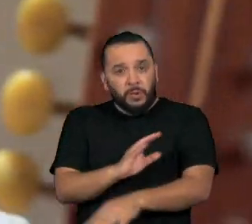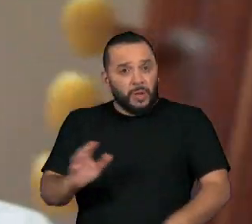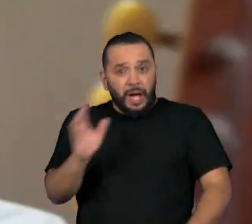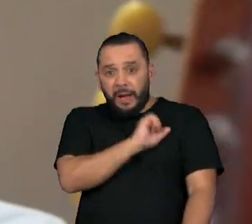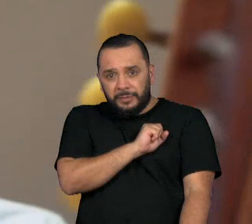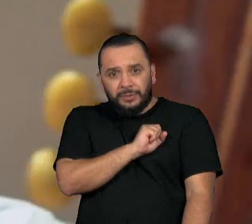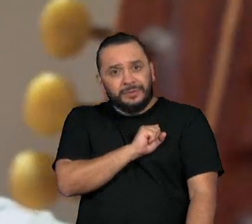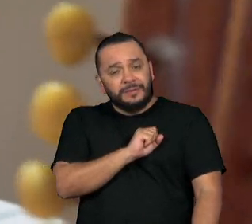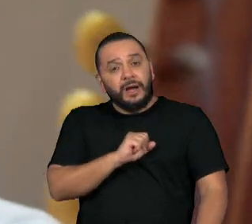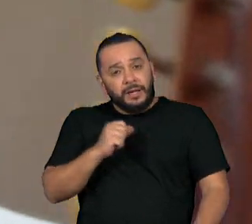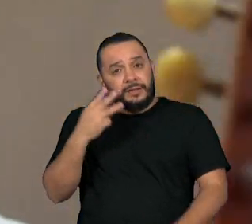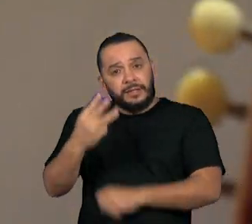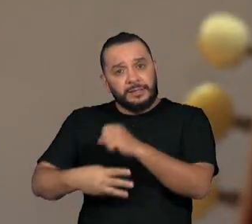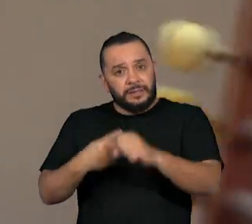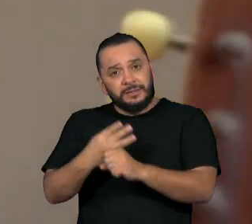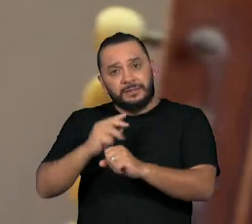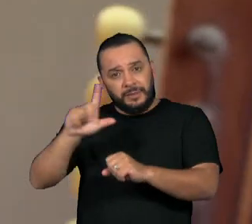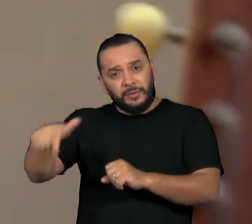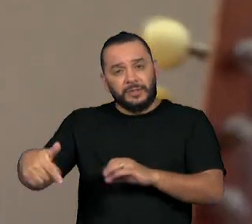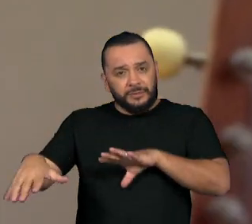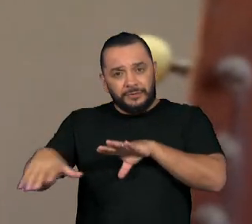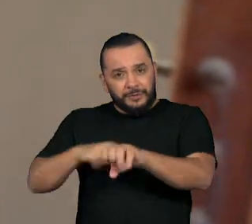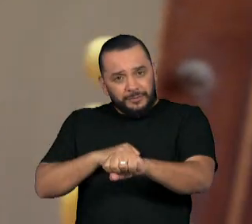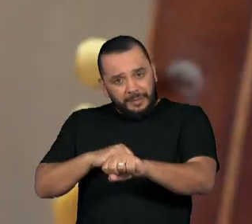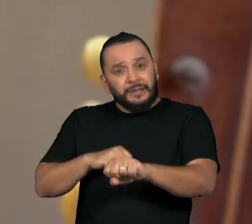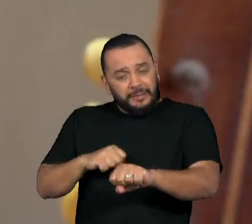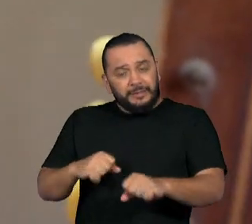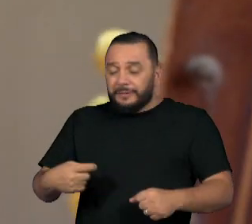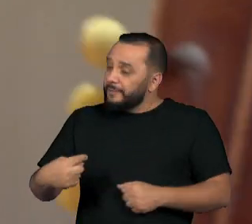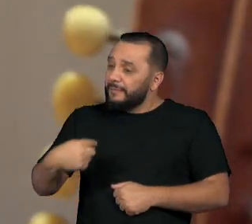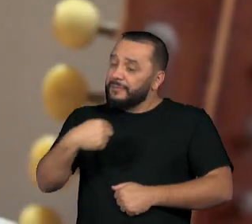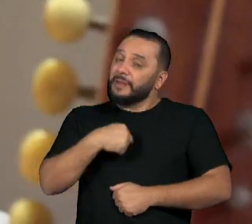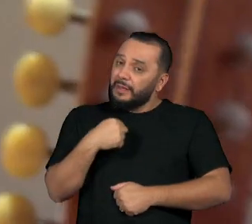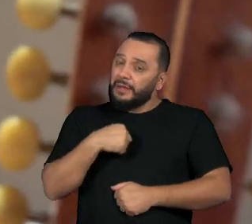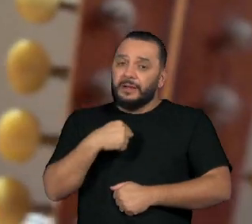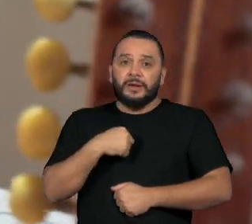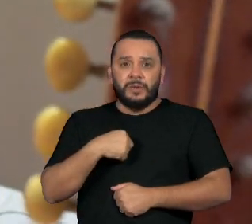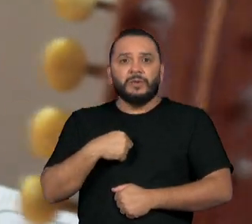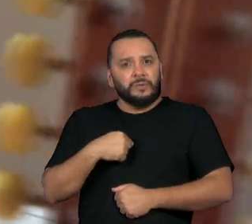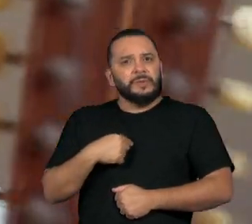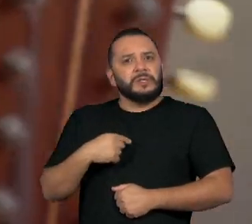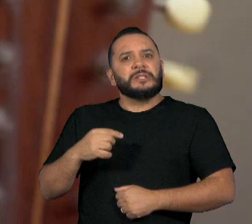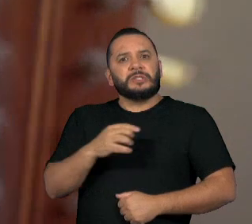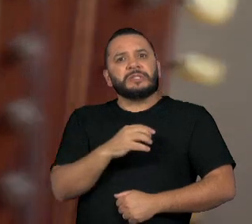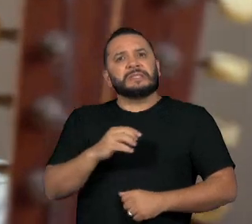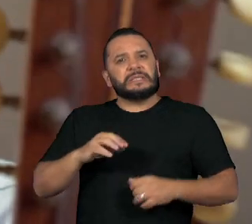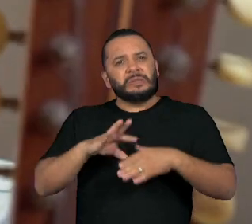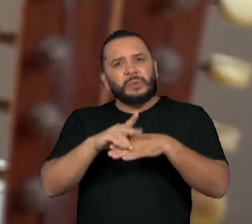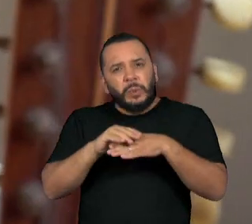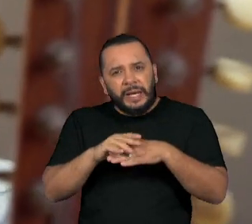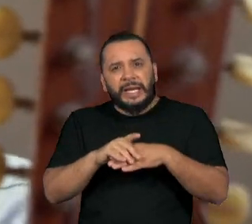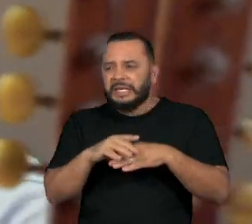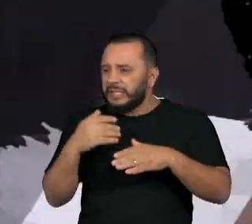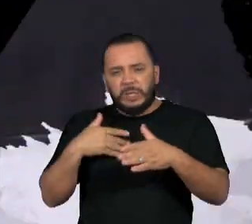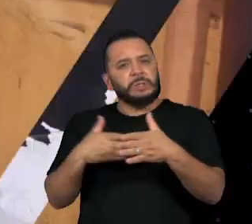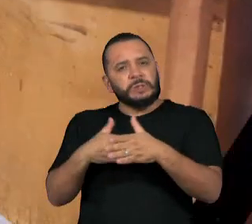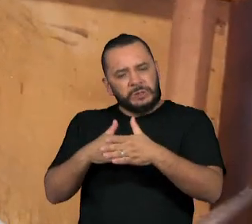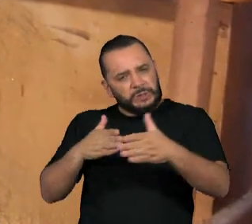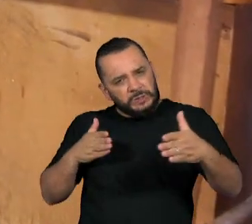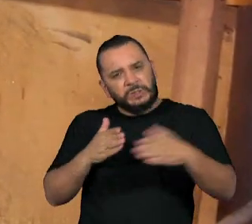saúde, você consegue, com desejo, com bom desejo, com força, vencer a dificuldade e se realizar o